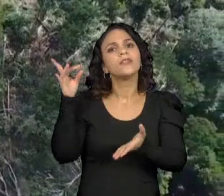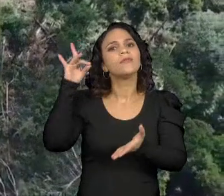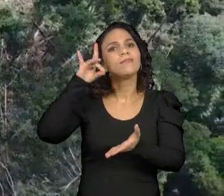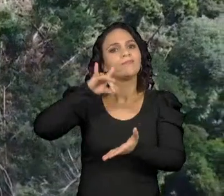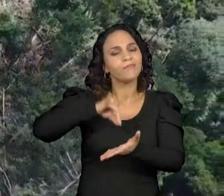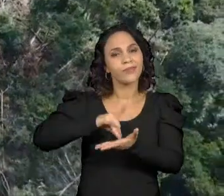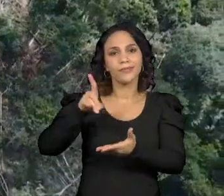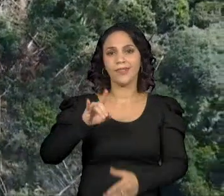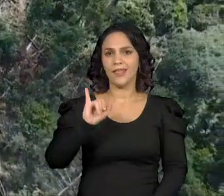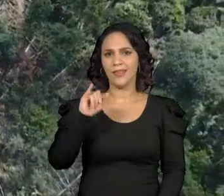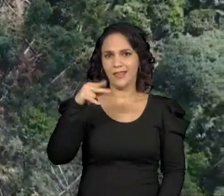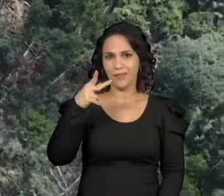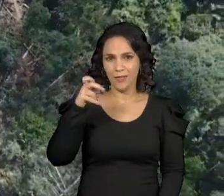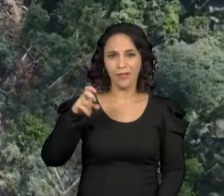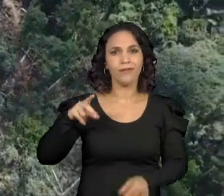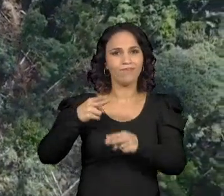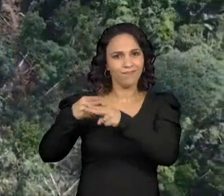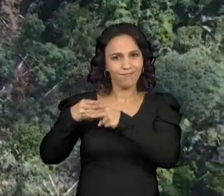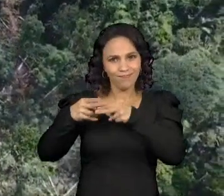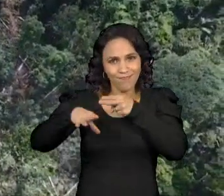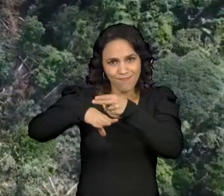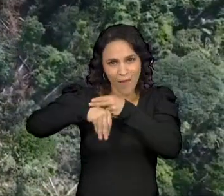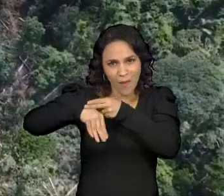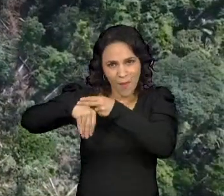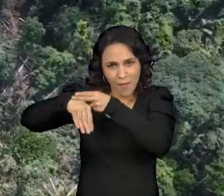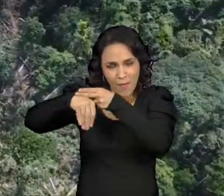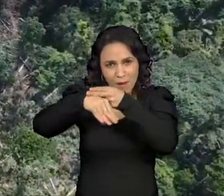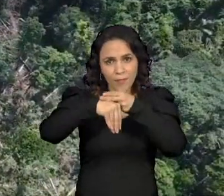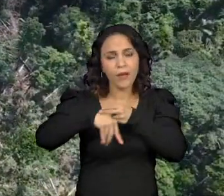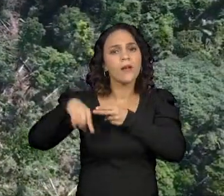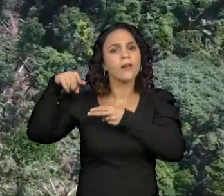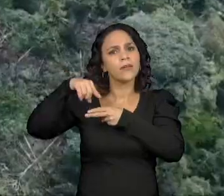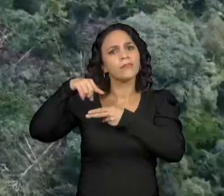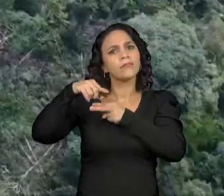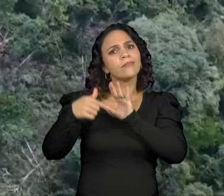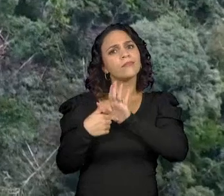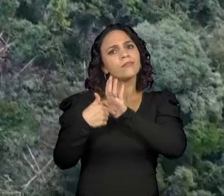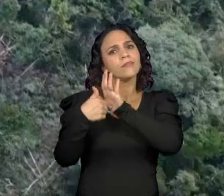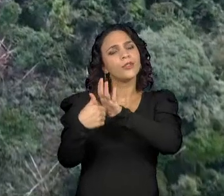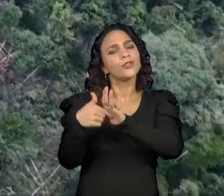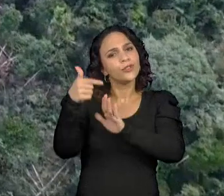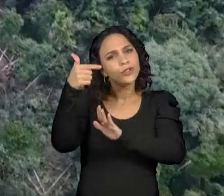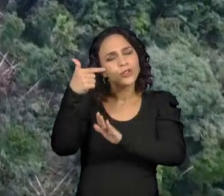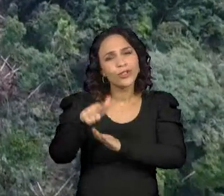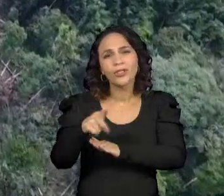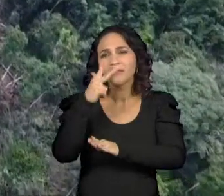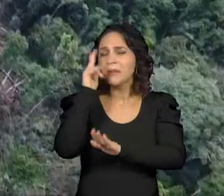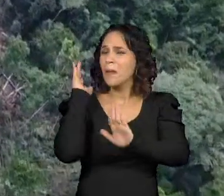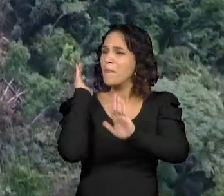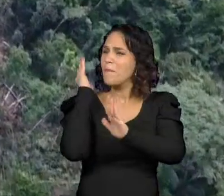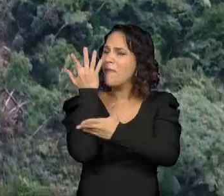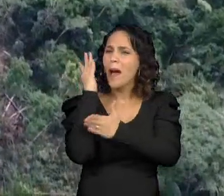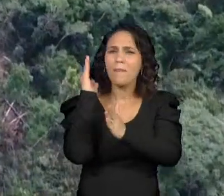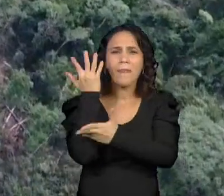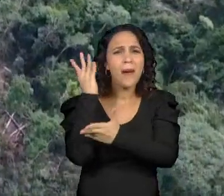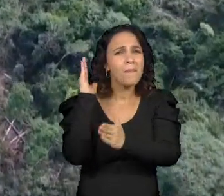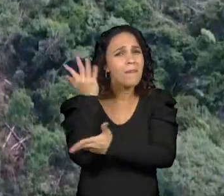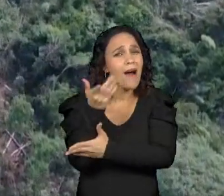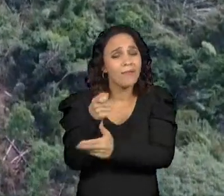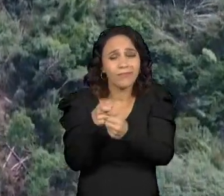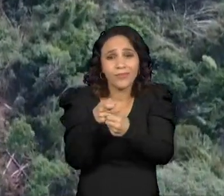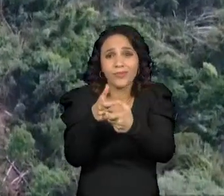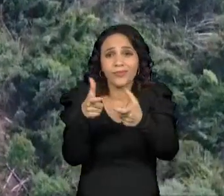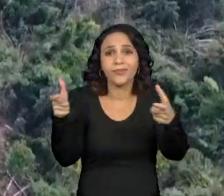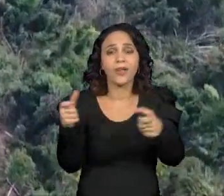do INPE, Instituto Nacional de Pesquisas Espaciais, mostram um novo recorde de desmatamento na Amazônia